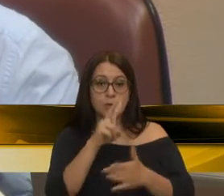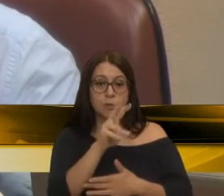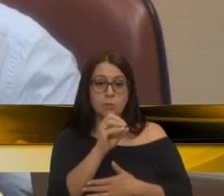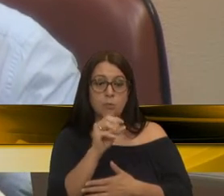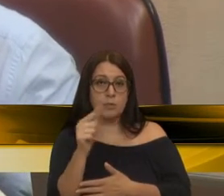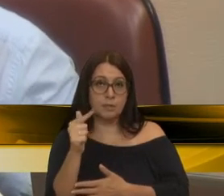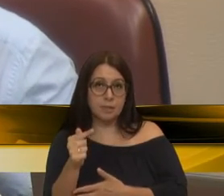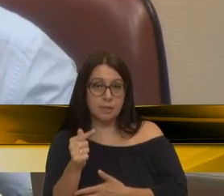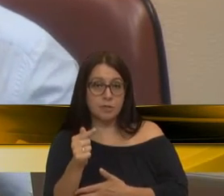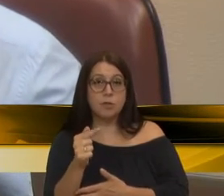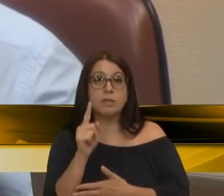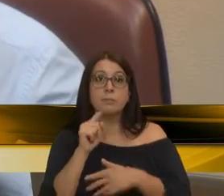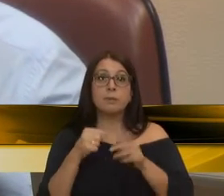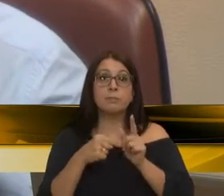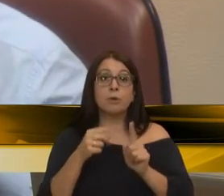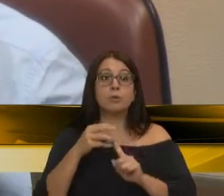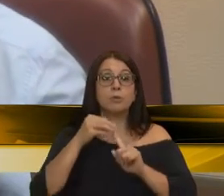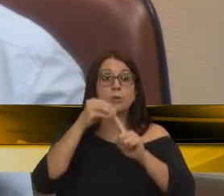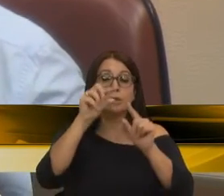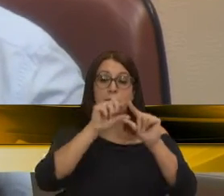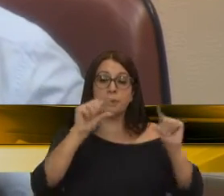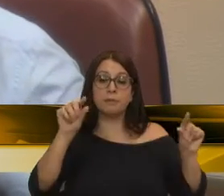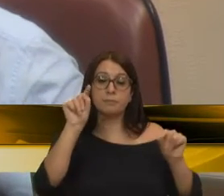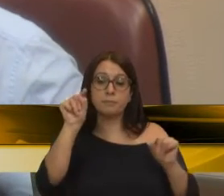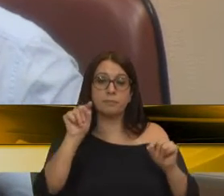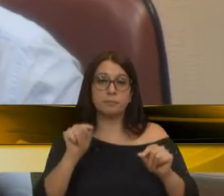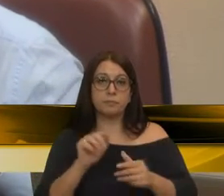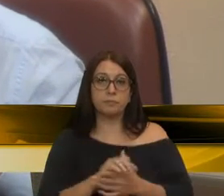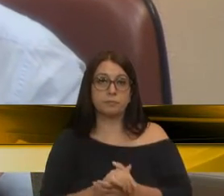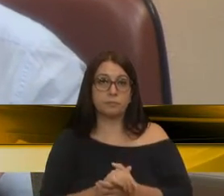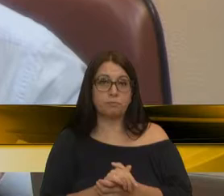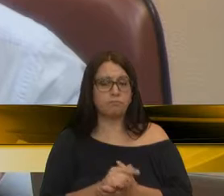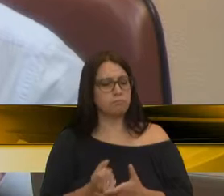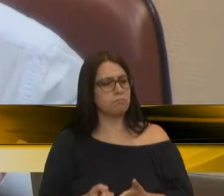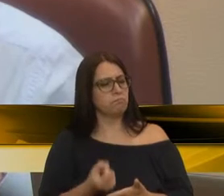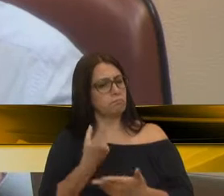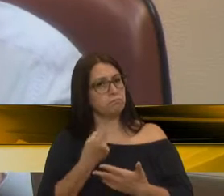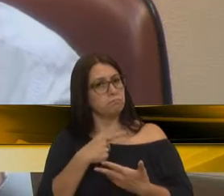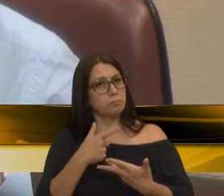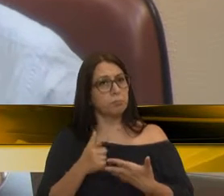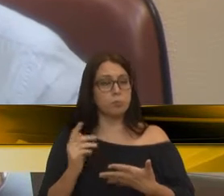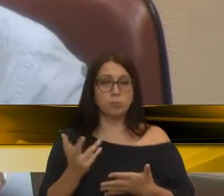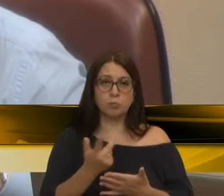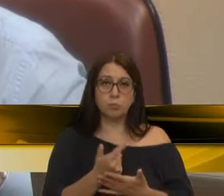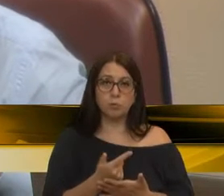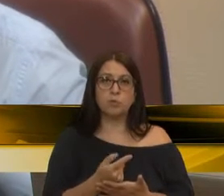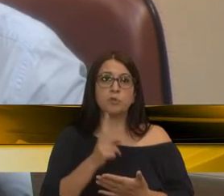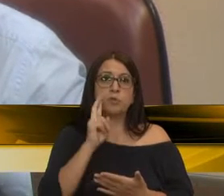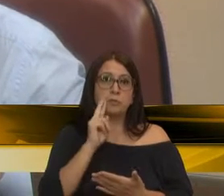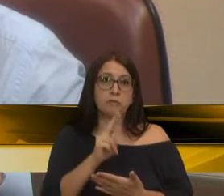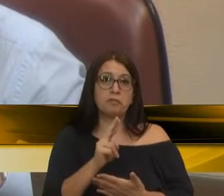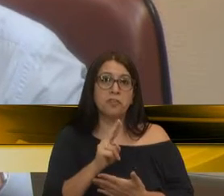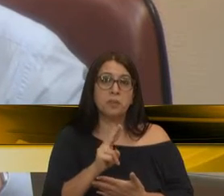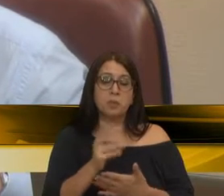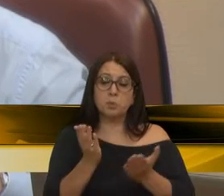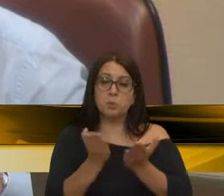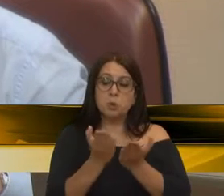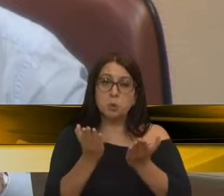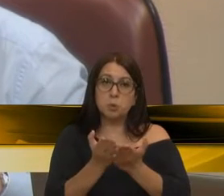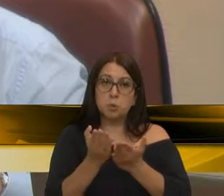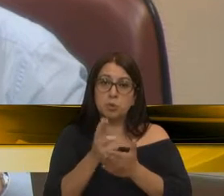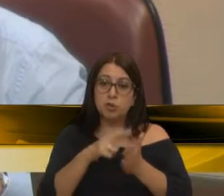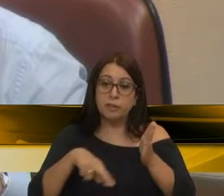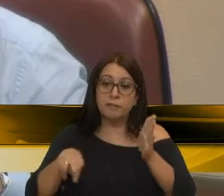e destaca os seguintes trechos dois pontos estranhas à contudo caso o fato de um estudo de revisão